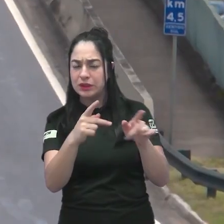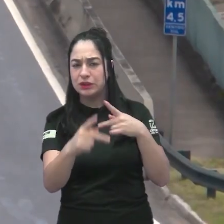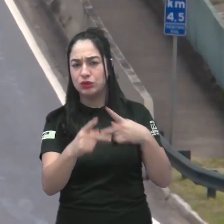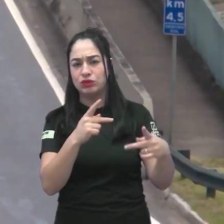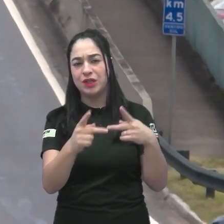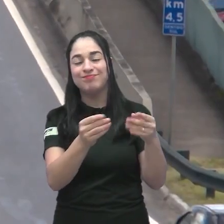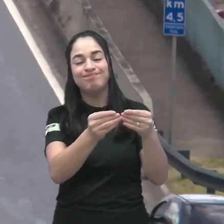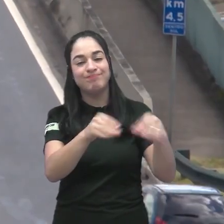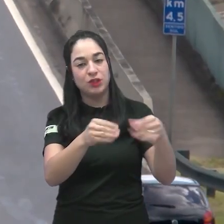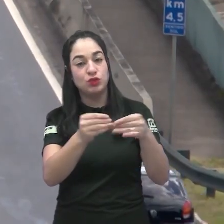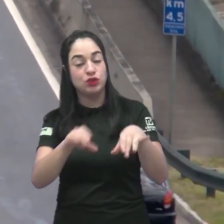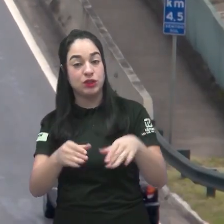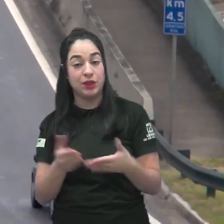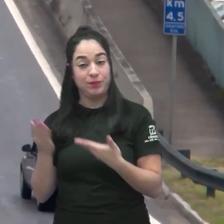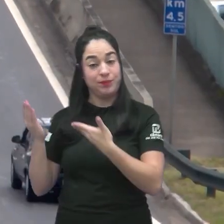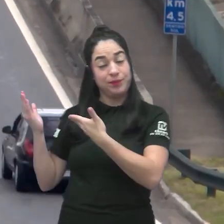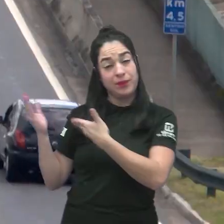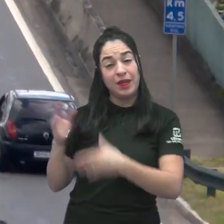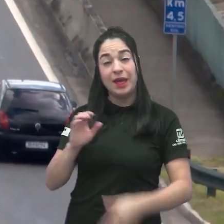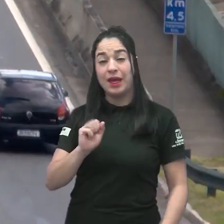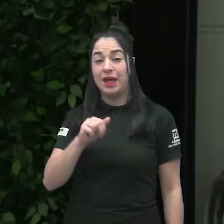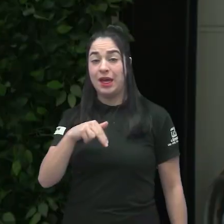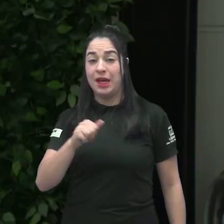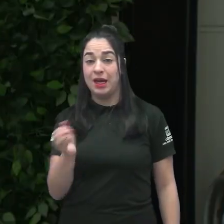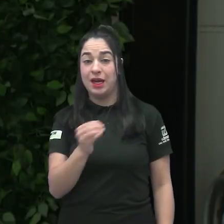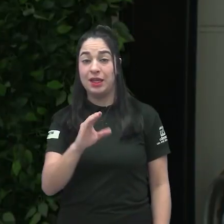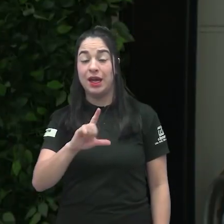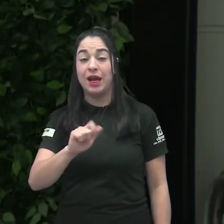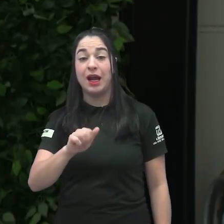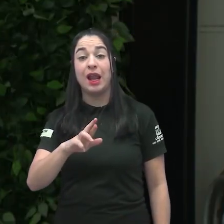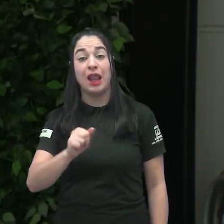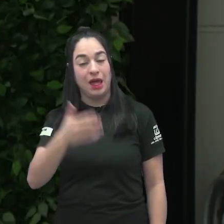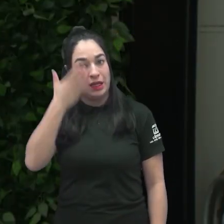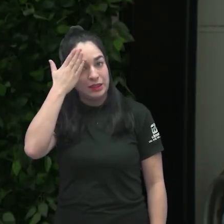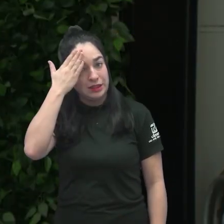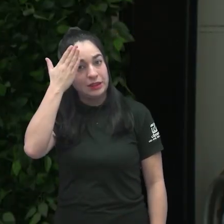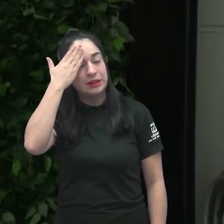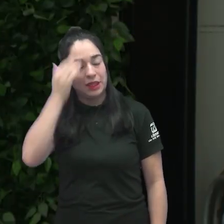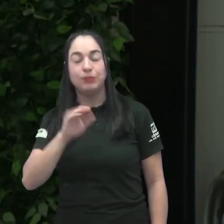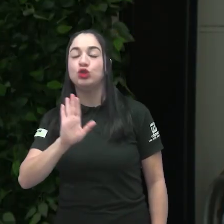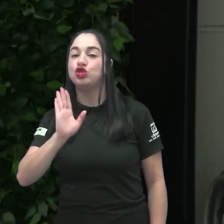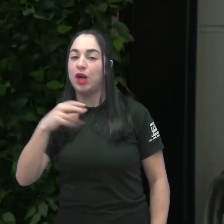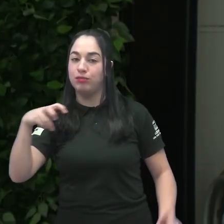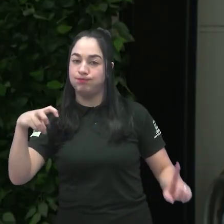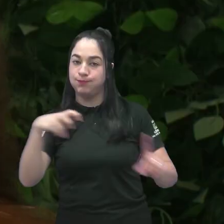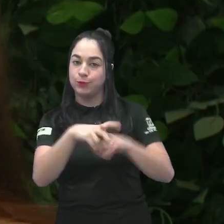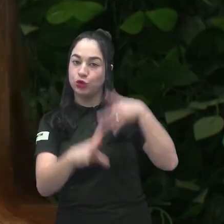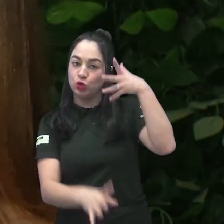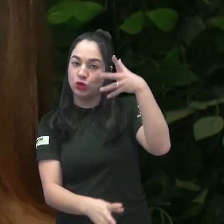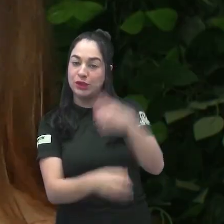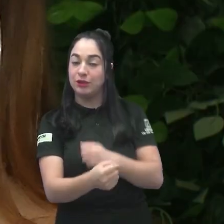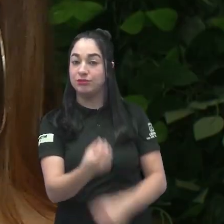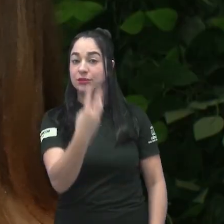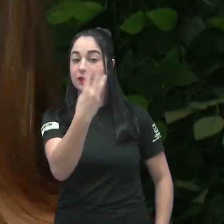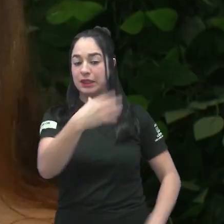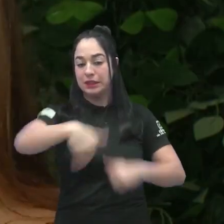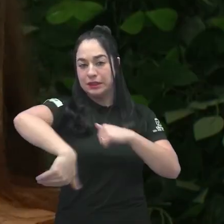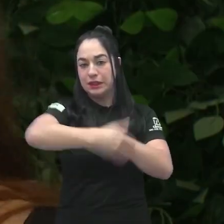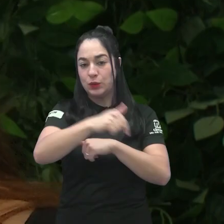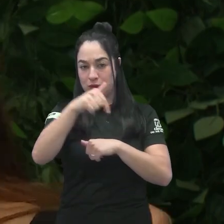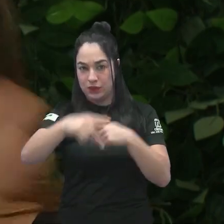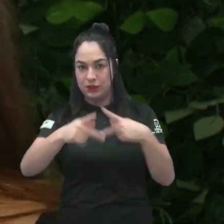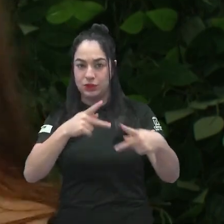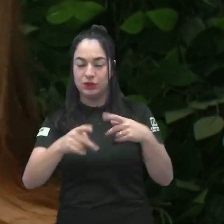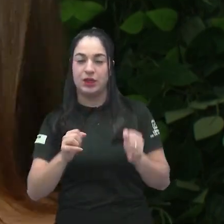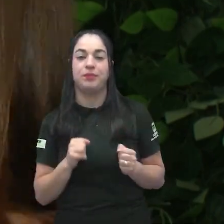de muitas famílias em São José dos Campos. Ana Clara sabe bem o que isso significa. Já se envolveu em